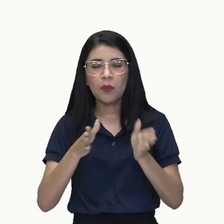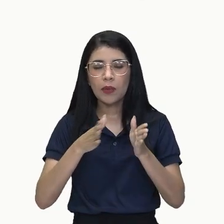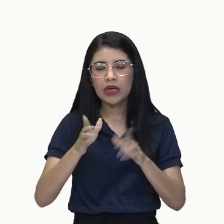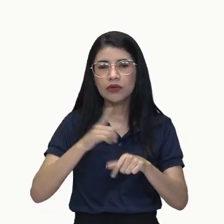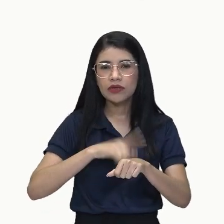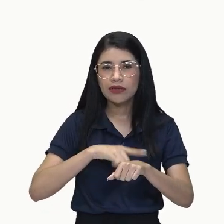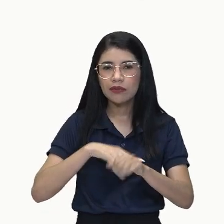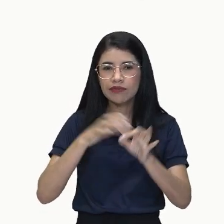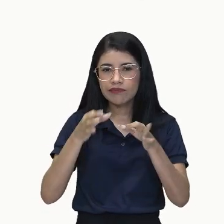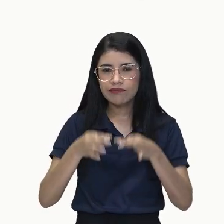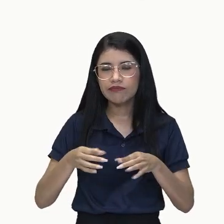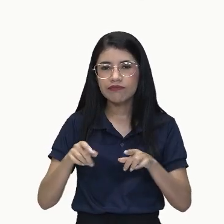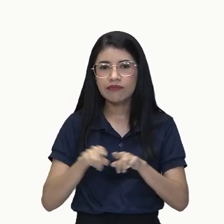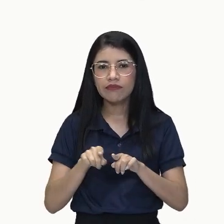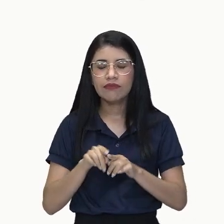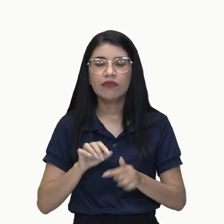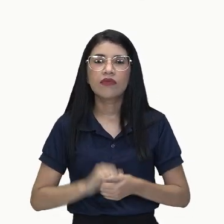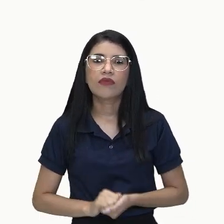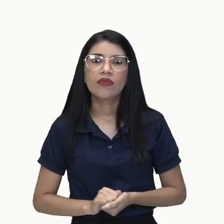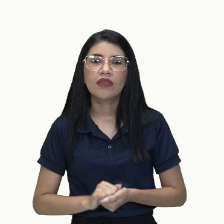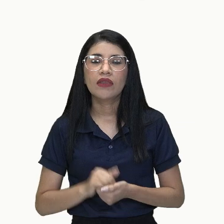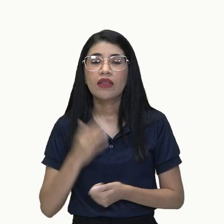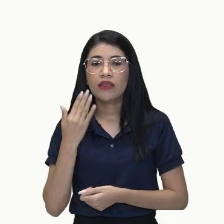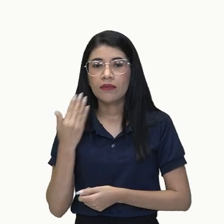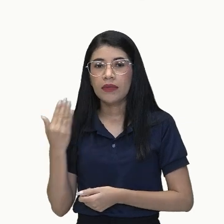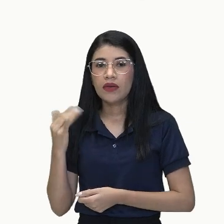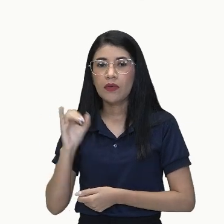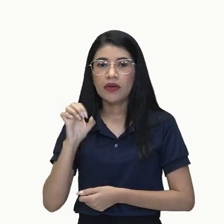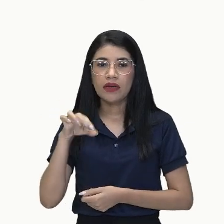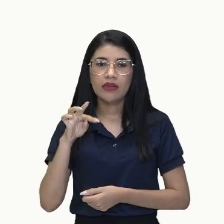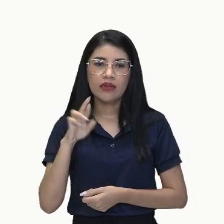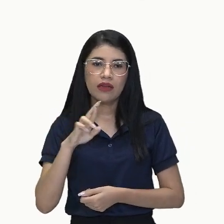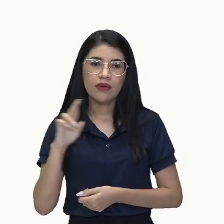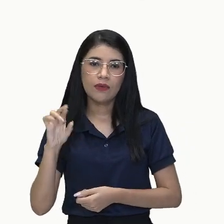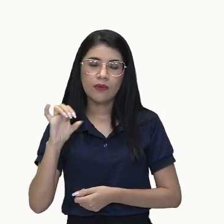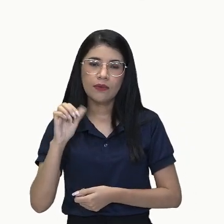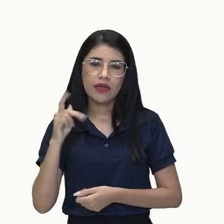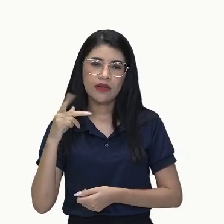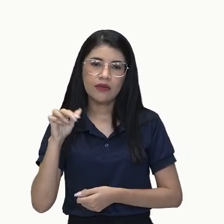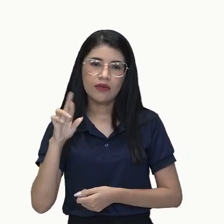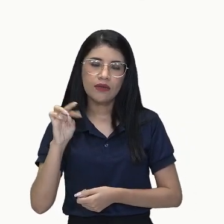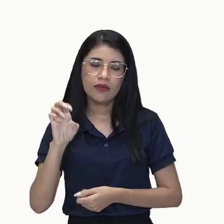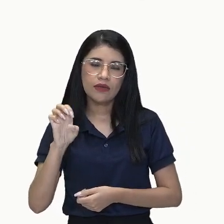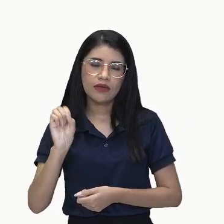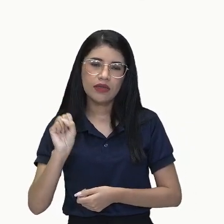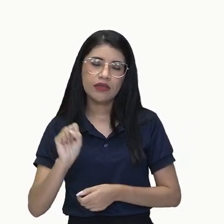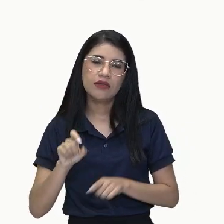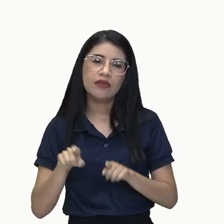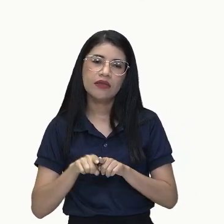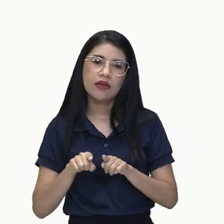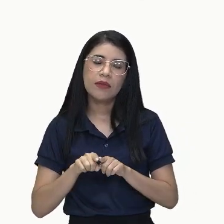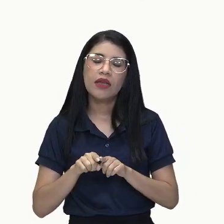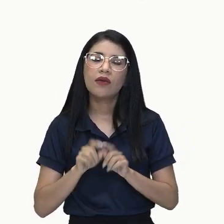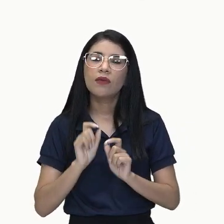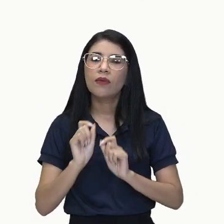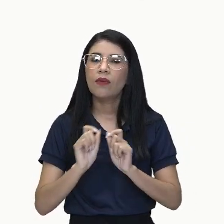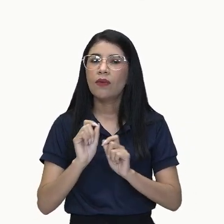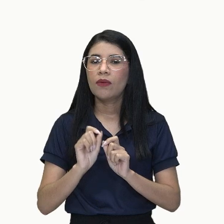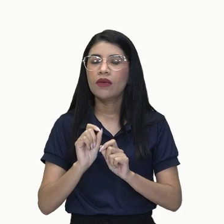temporariamente. Aí você tem também os interruptores. Os